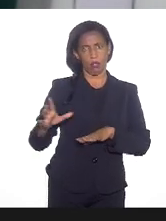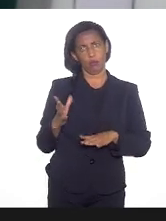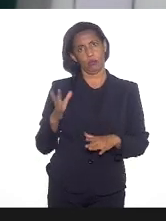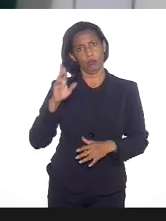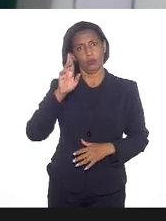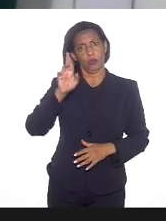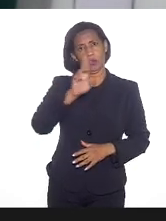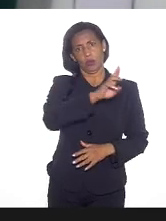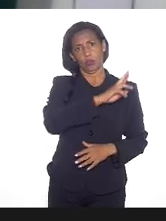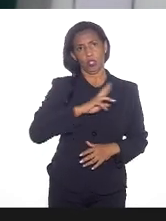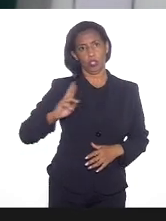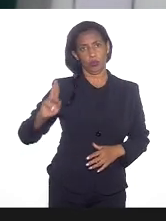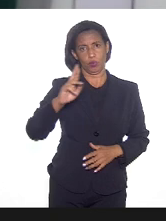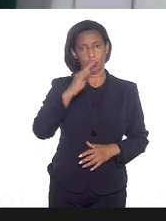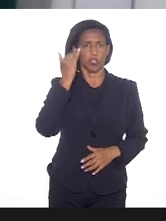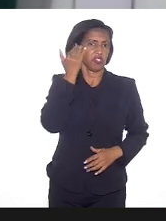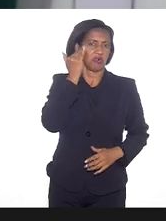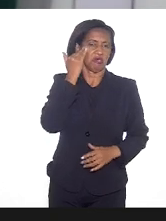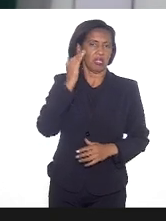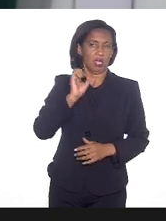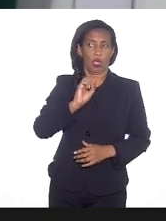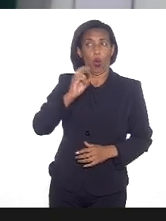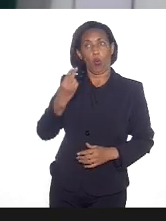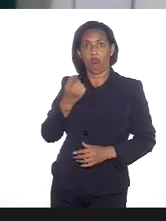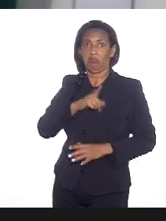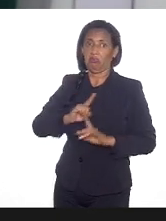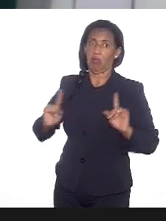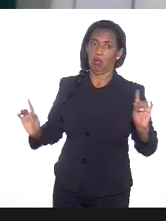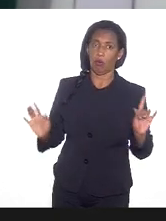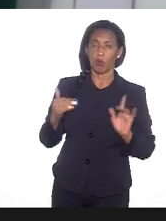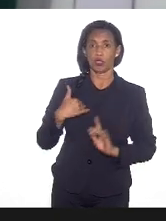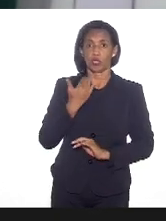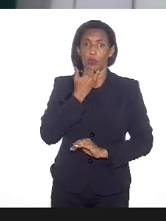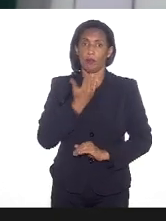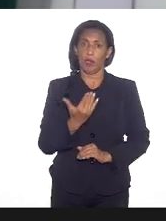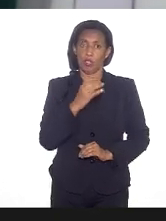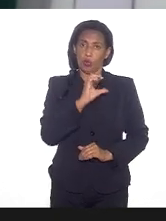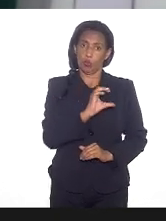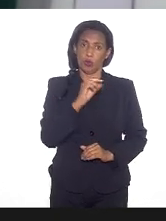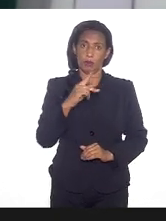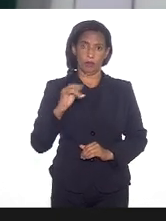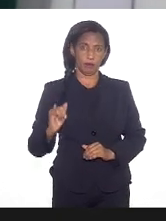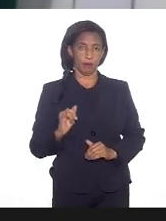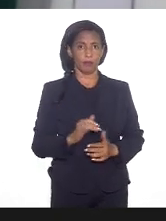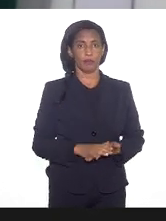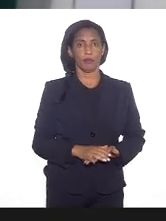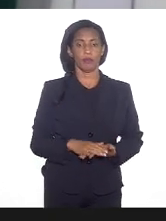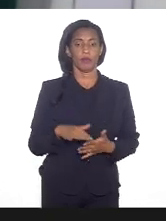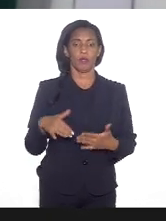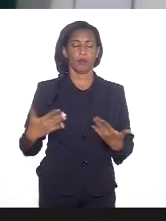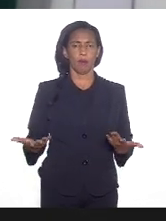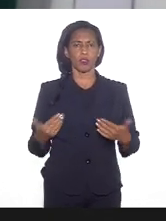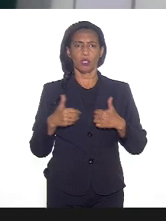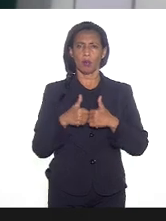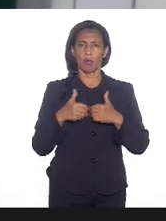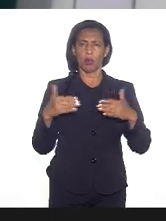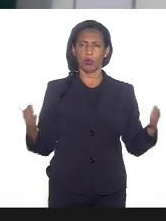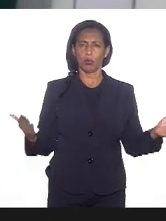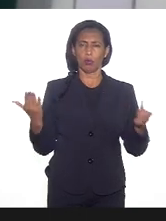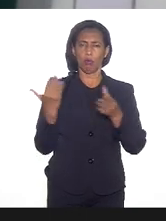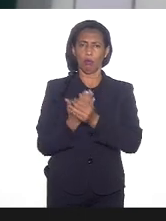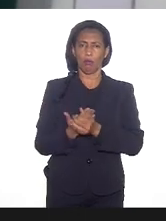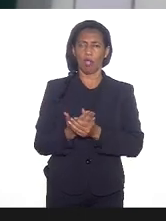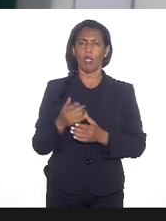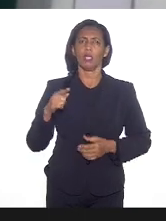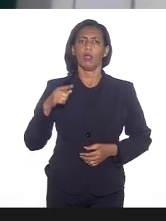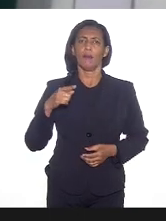a prerrogativa de entender fazê-lo ou não, são recomendações da CPI, mas o Tribunal de Contas também a abertura de procedimentos para que